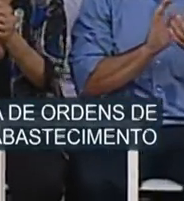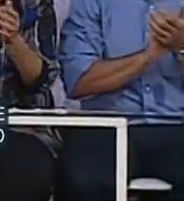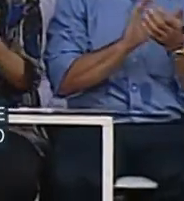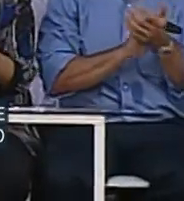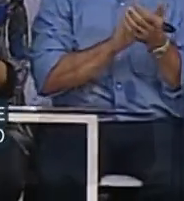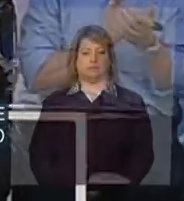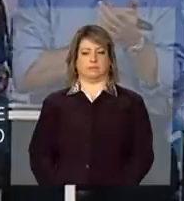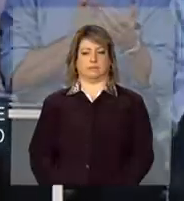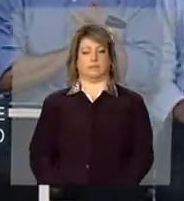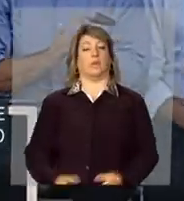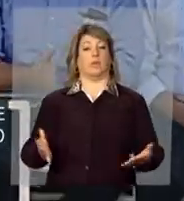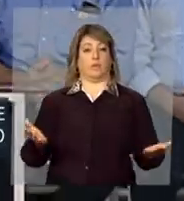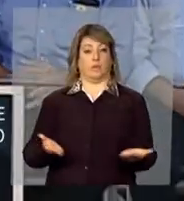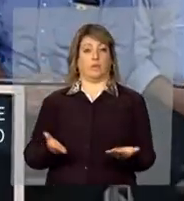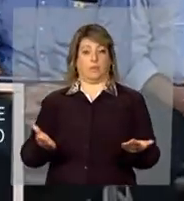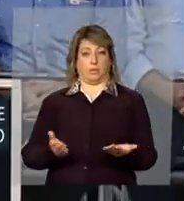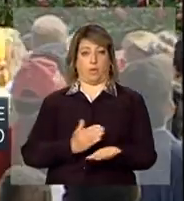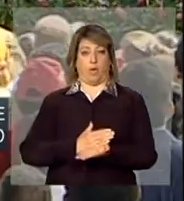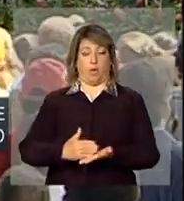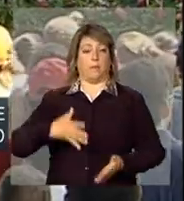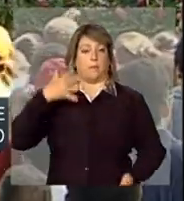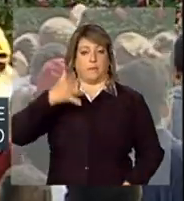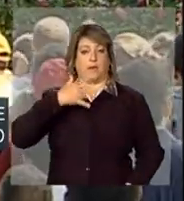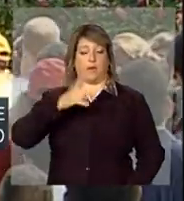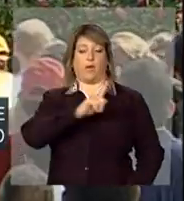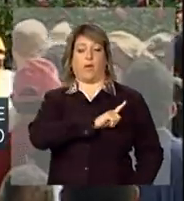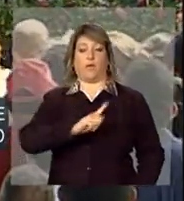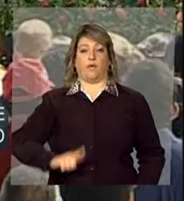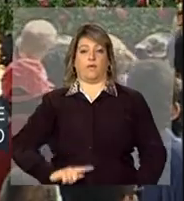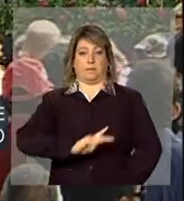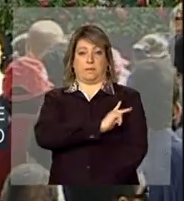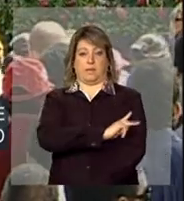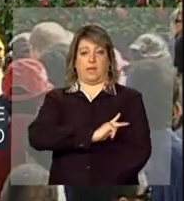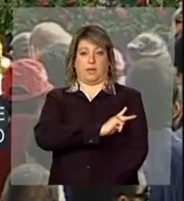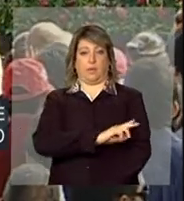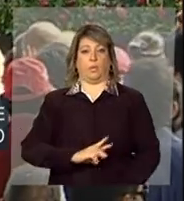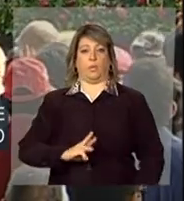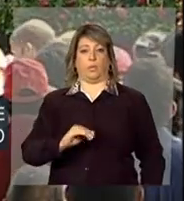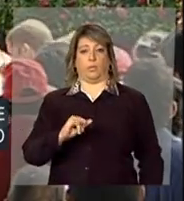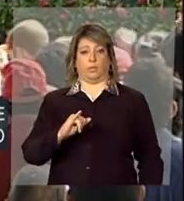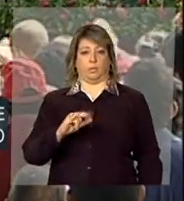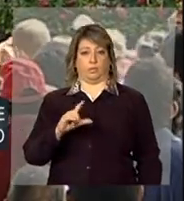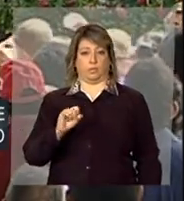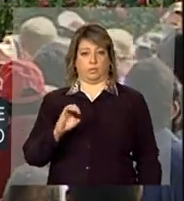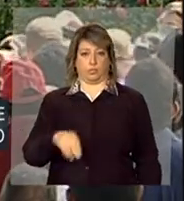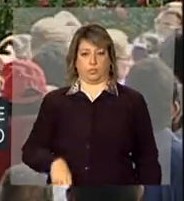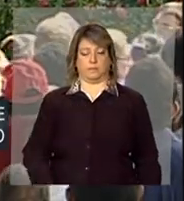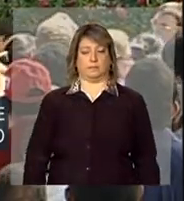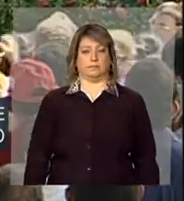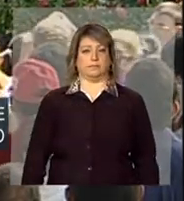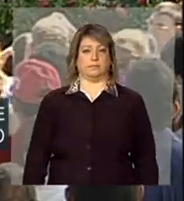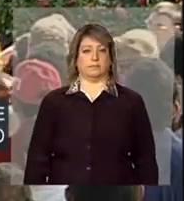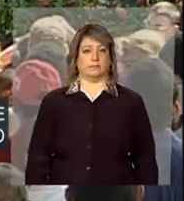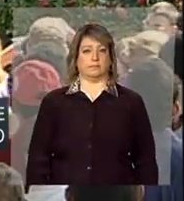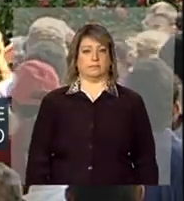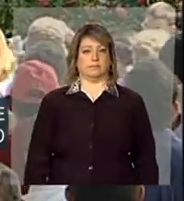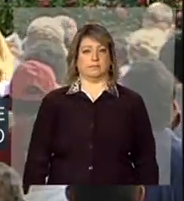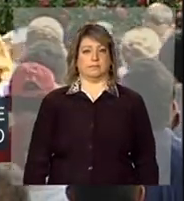Neste momento, passamos a palavra ao governador do estado do Piauí, Wilson Martins.